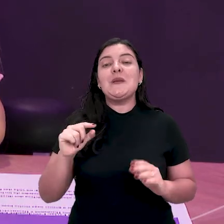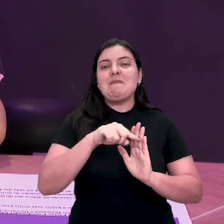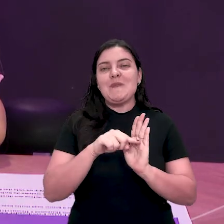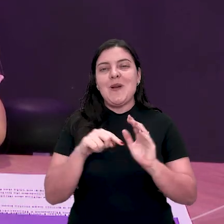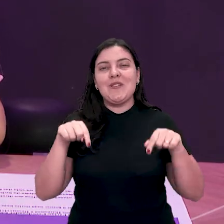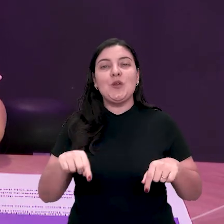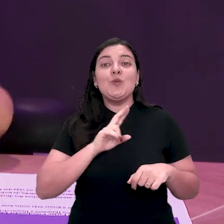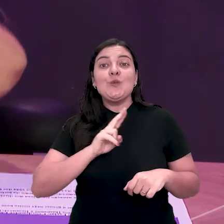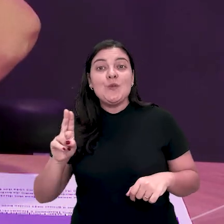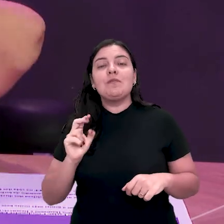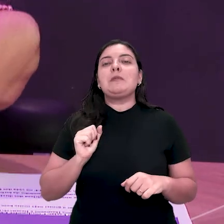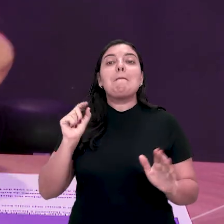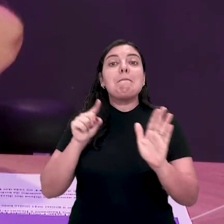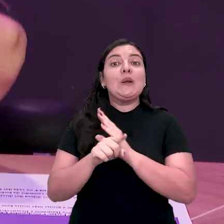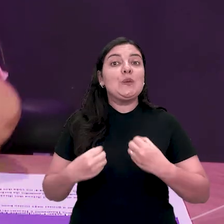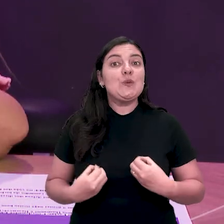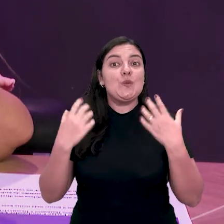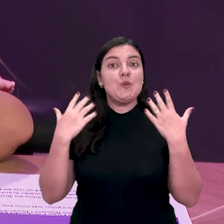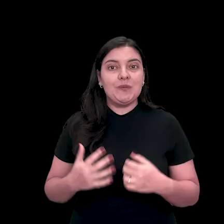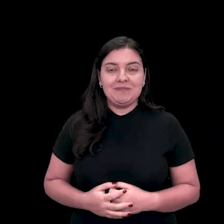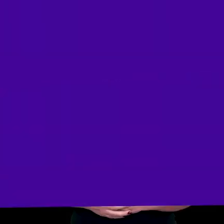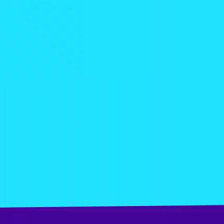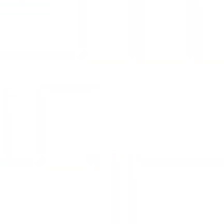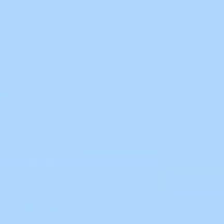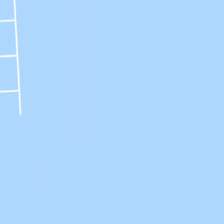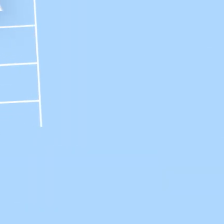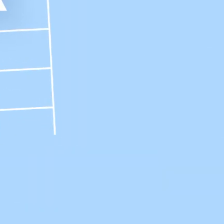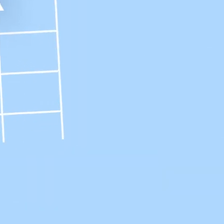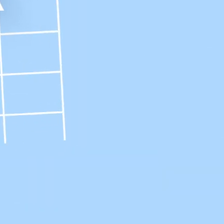programa que se chama Pergunta Surpresa.